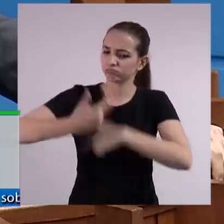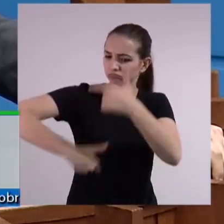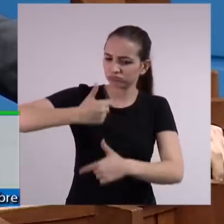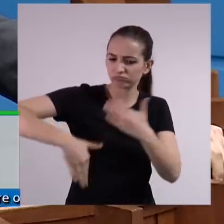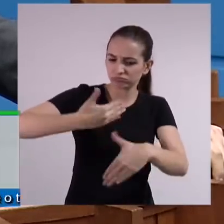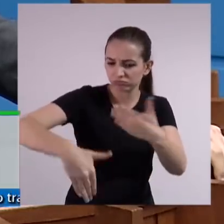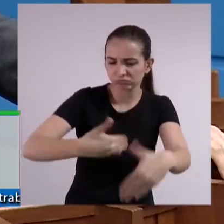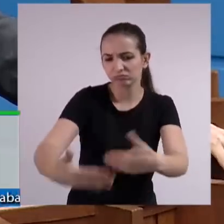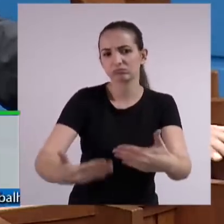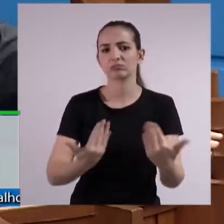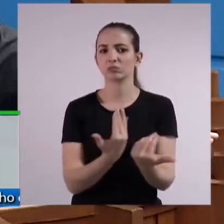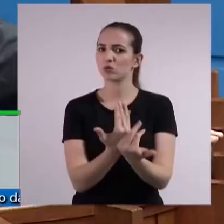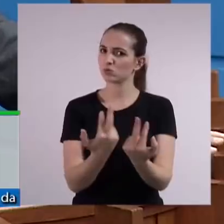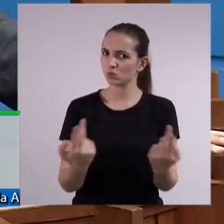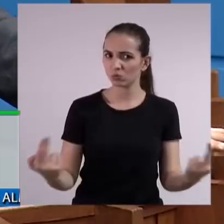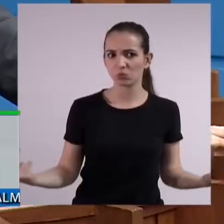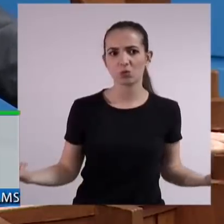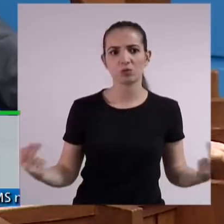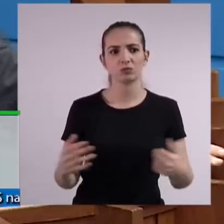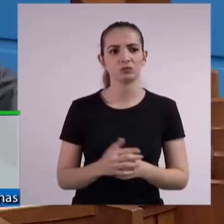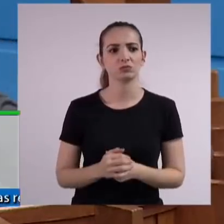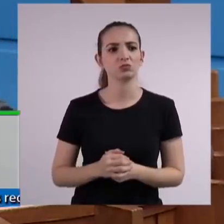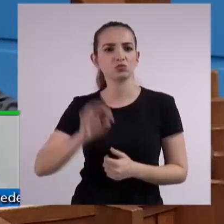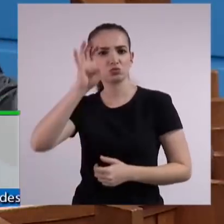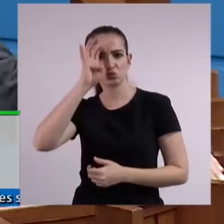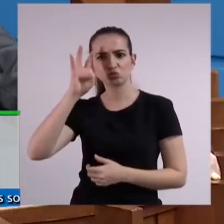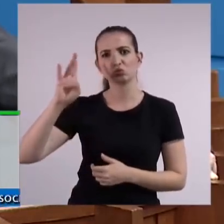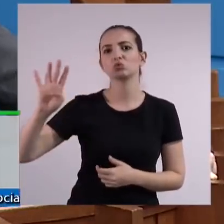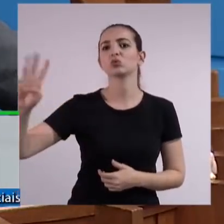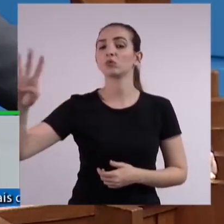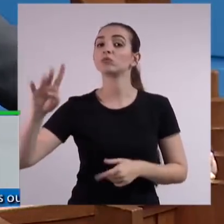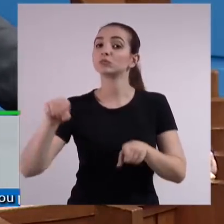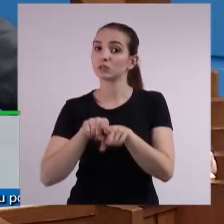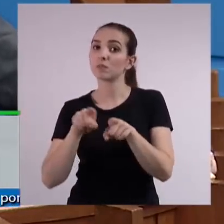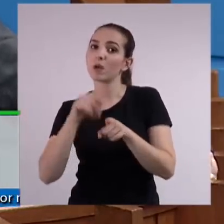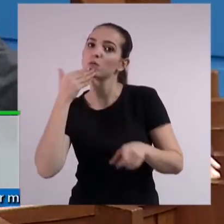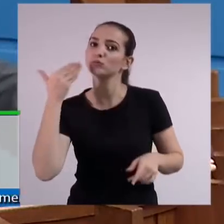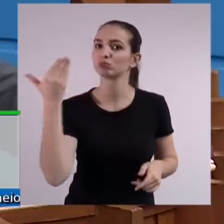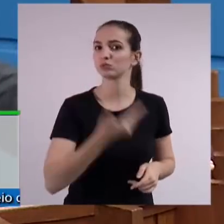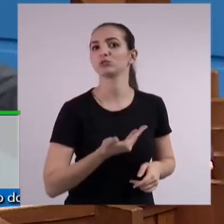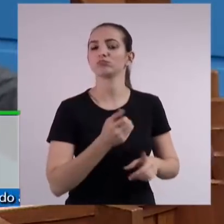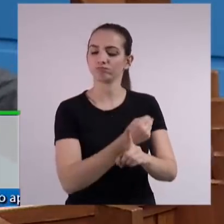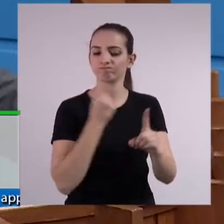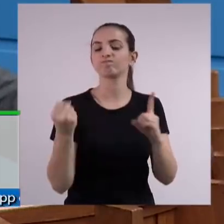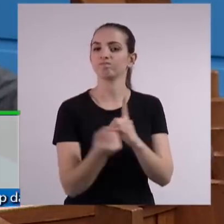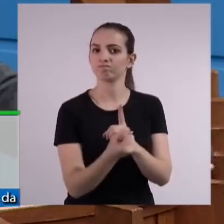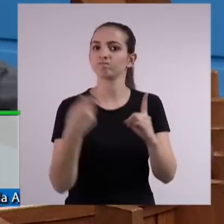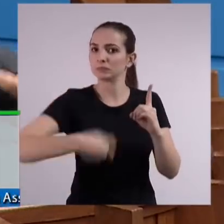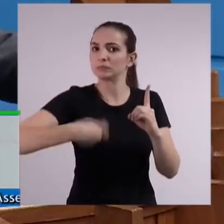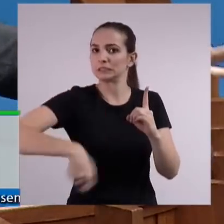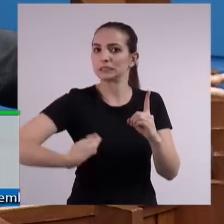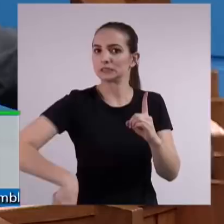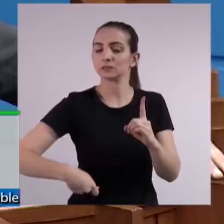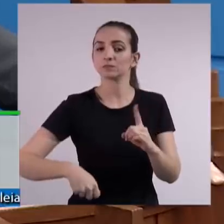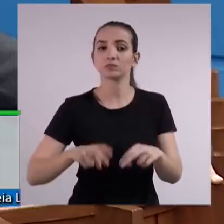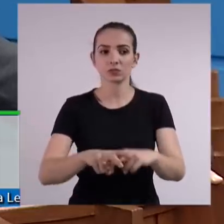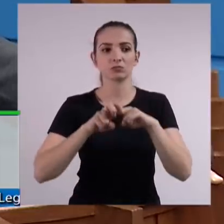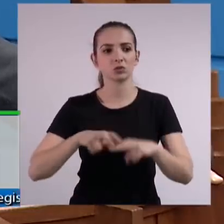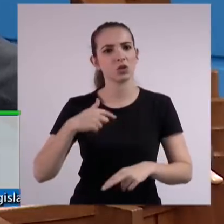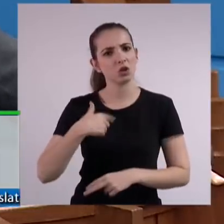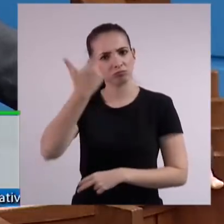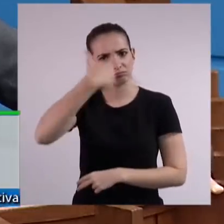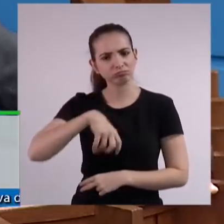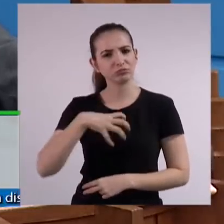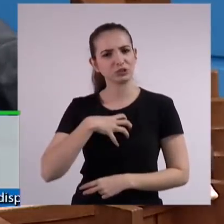acordo com os sonhos e com as solicitações da sociedade. Por isso me sinto